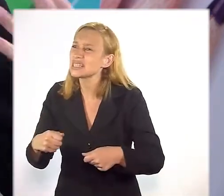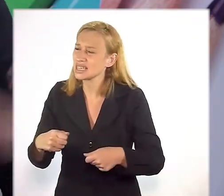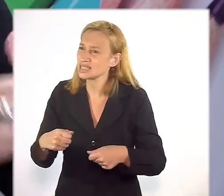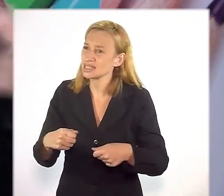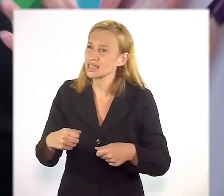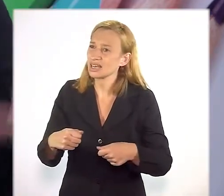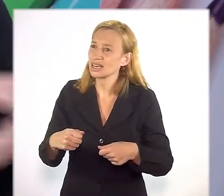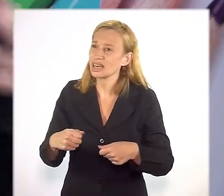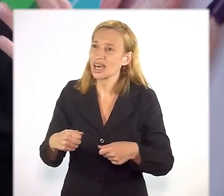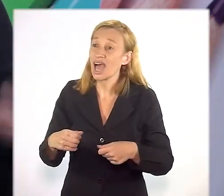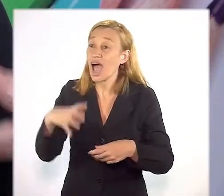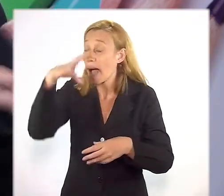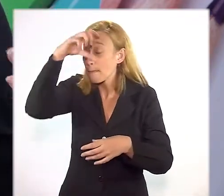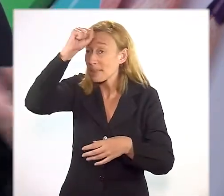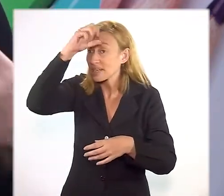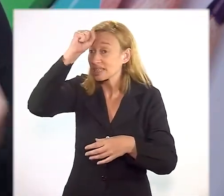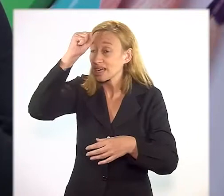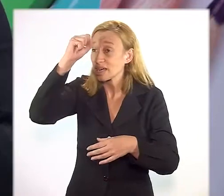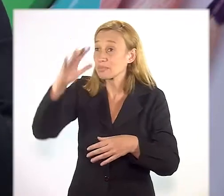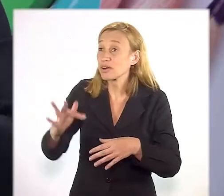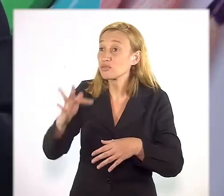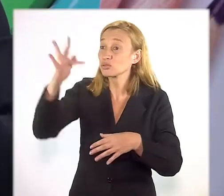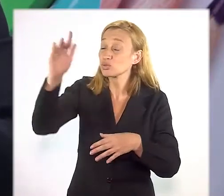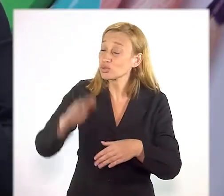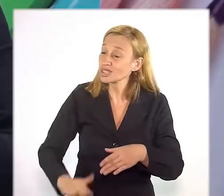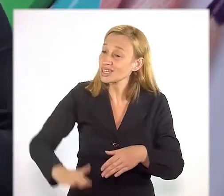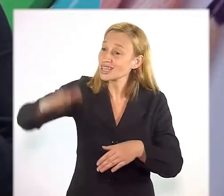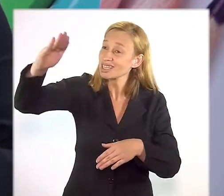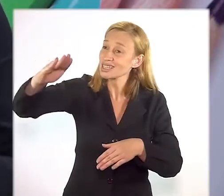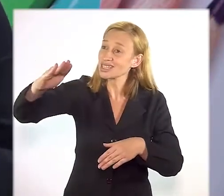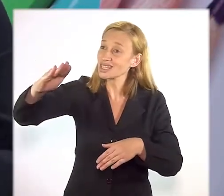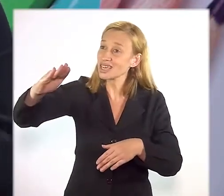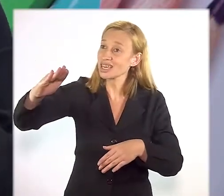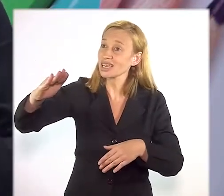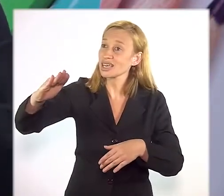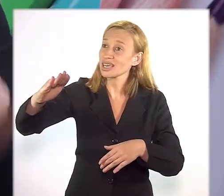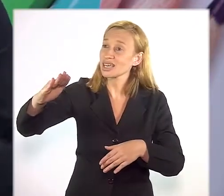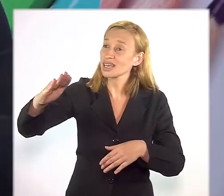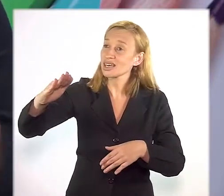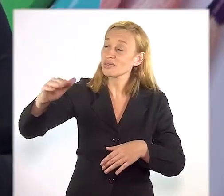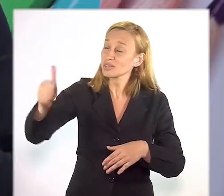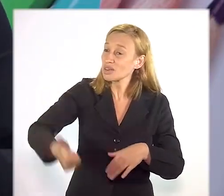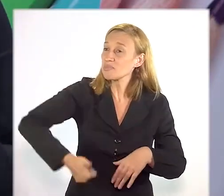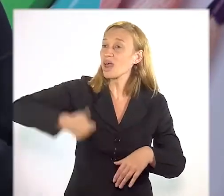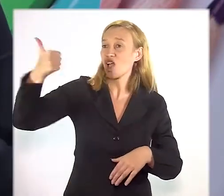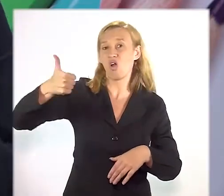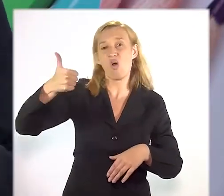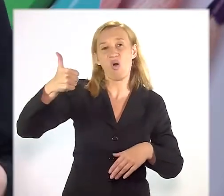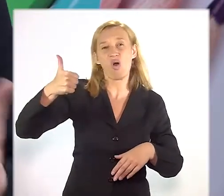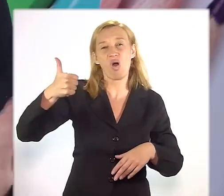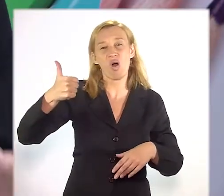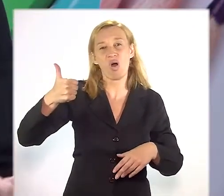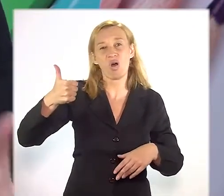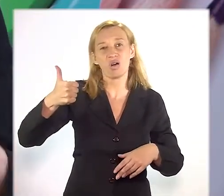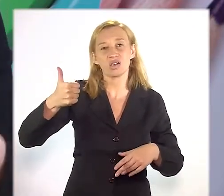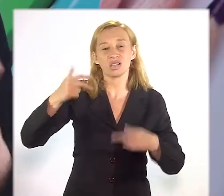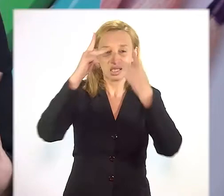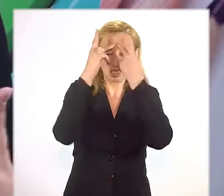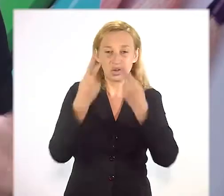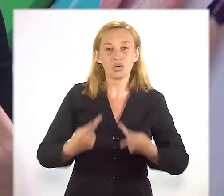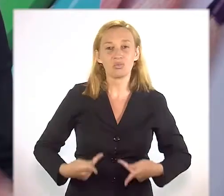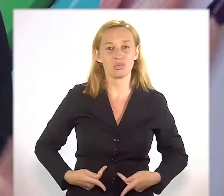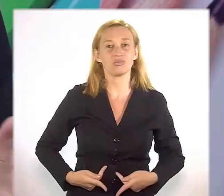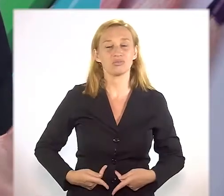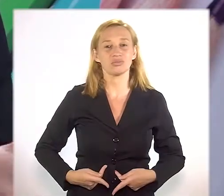precisa aflorar e vir para fora e se calibrar para que você se torne melhor, né? A sua